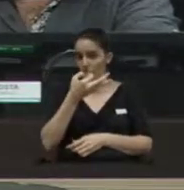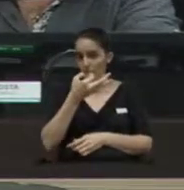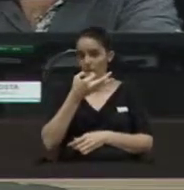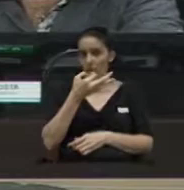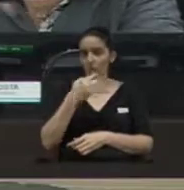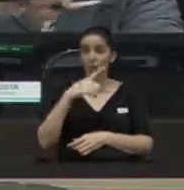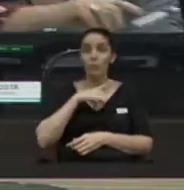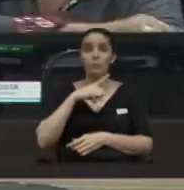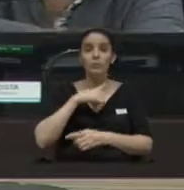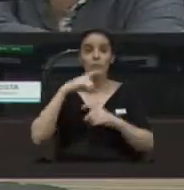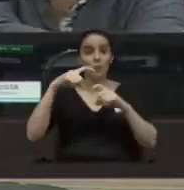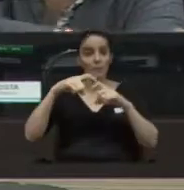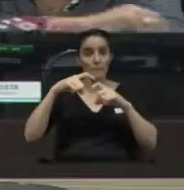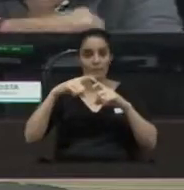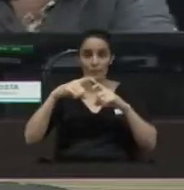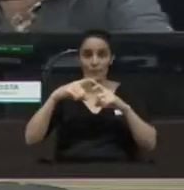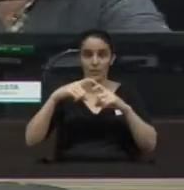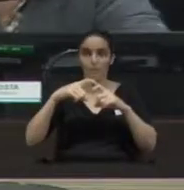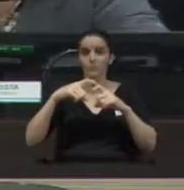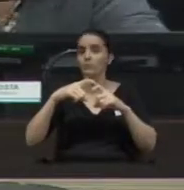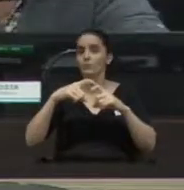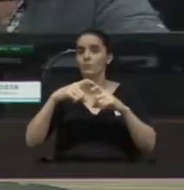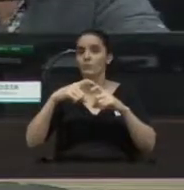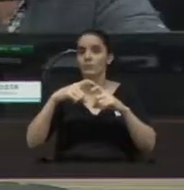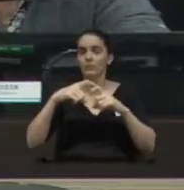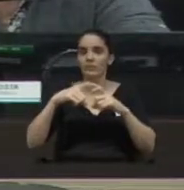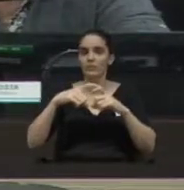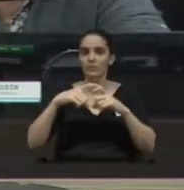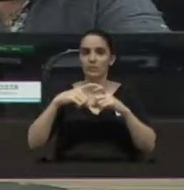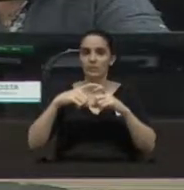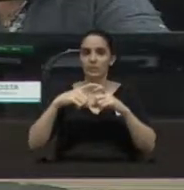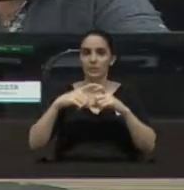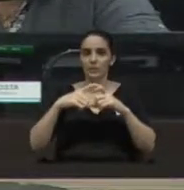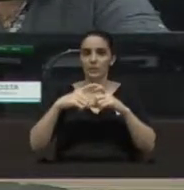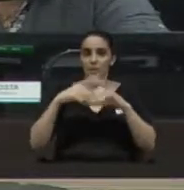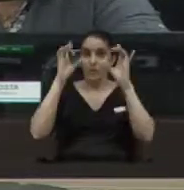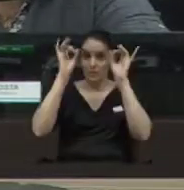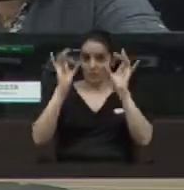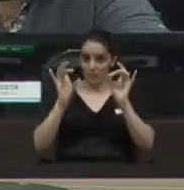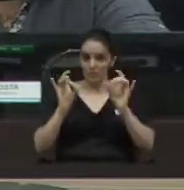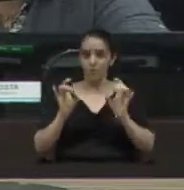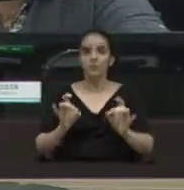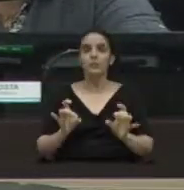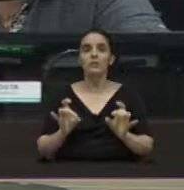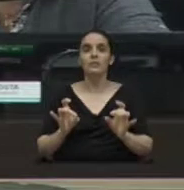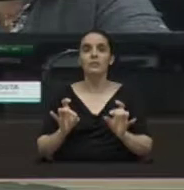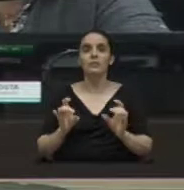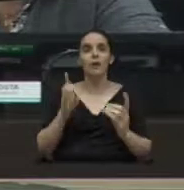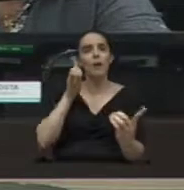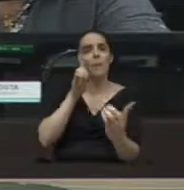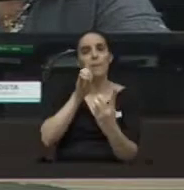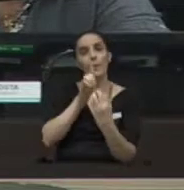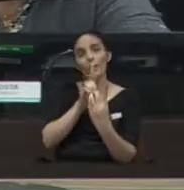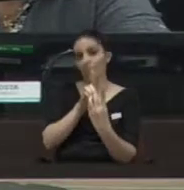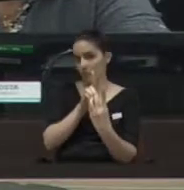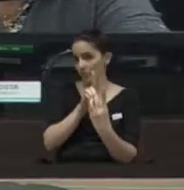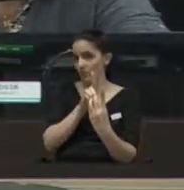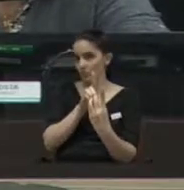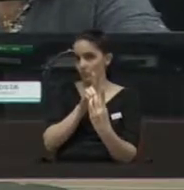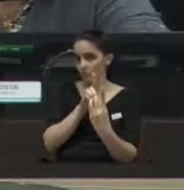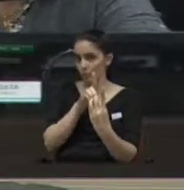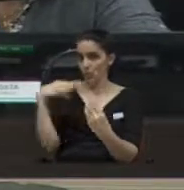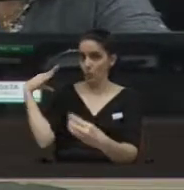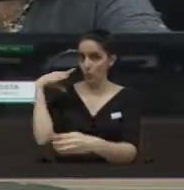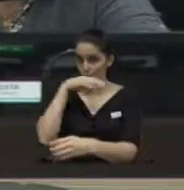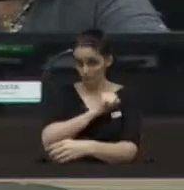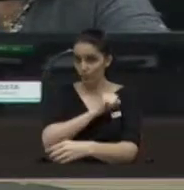os médicos, ou venha disponibilizar os médicos, os especialistas, para um atendimento mais